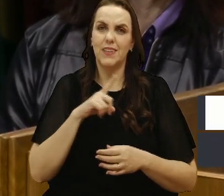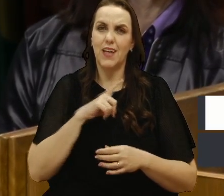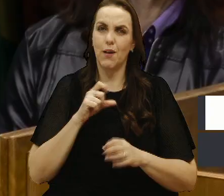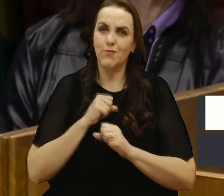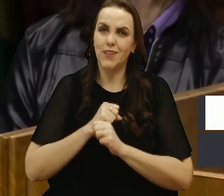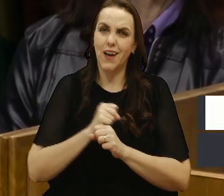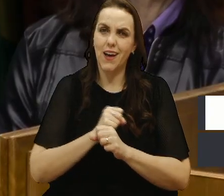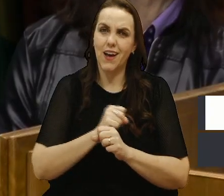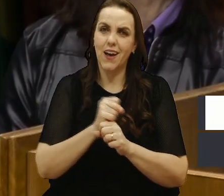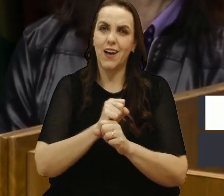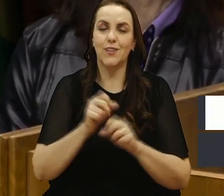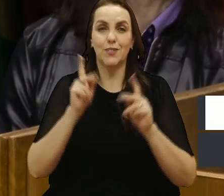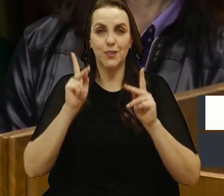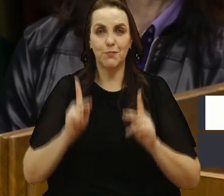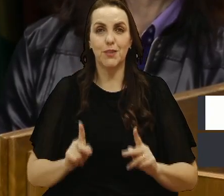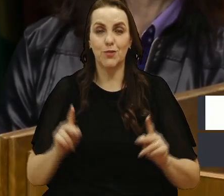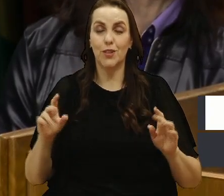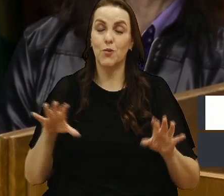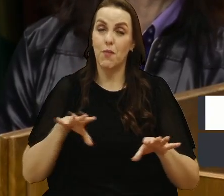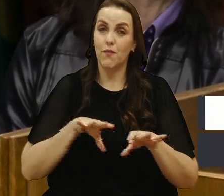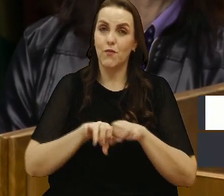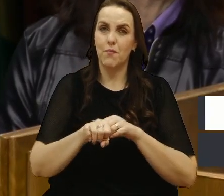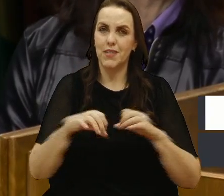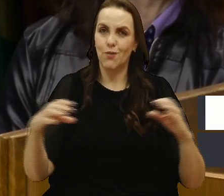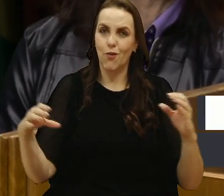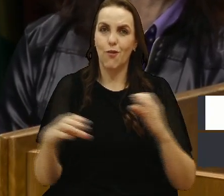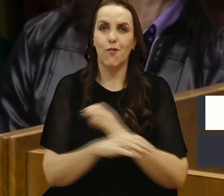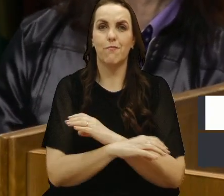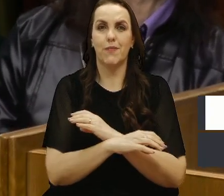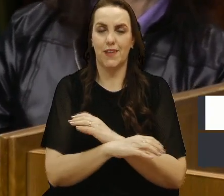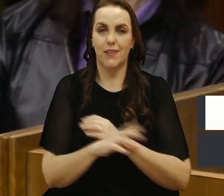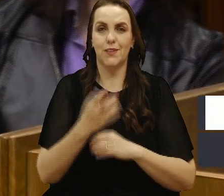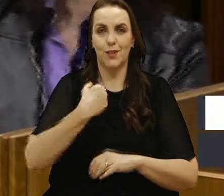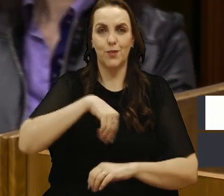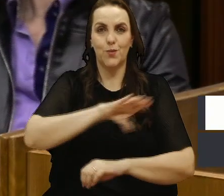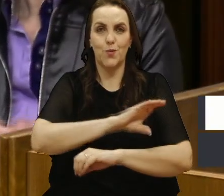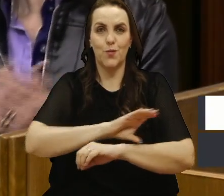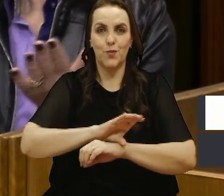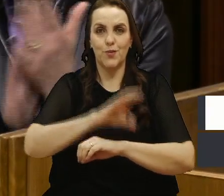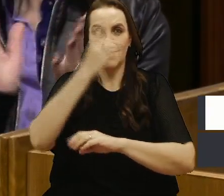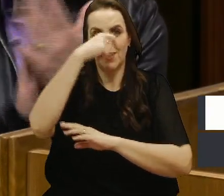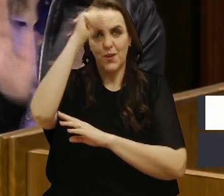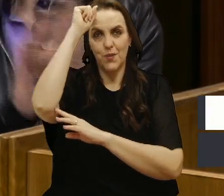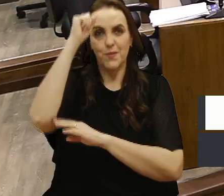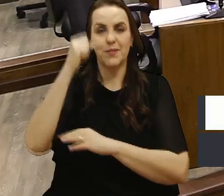anos e muitas pessoas com formação integral no nosso curso e na nossa universidade. Muito obrigado.